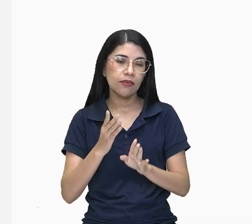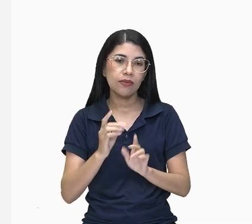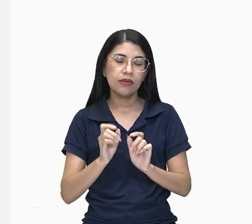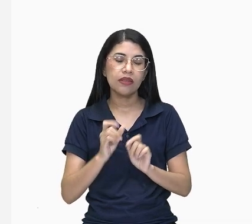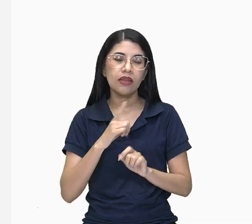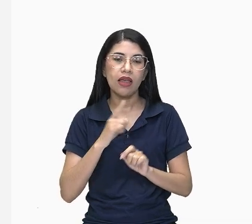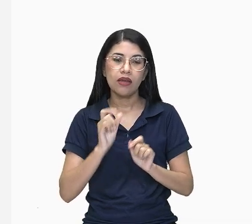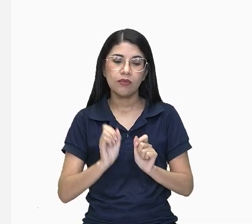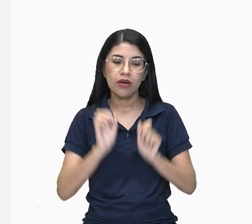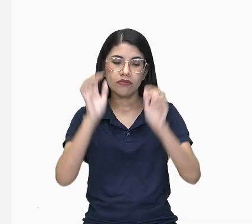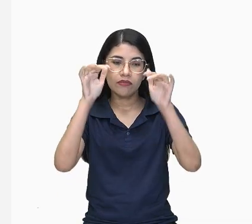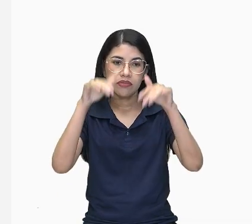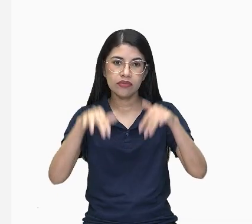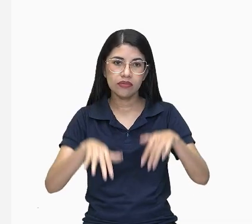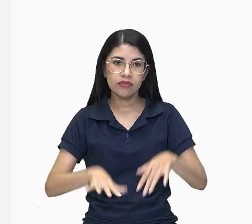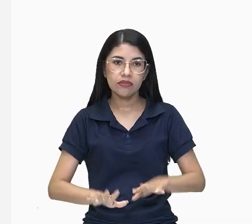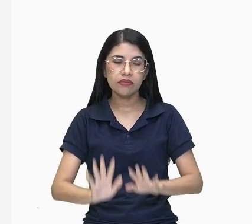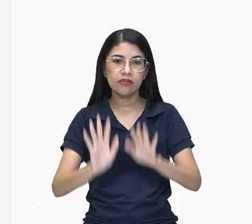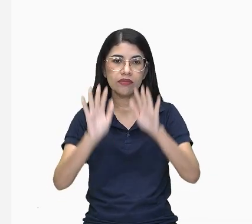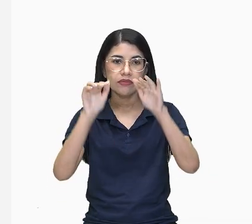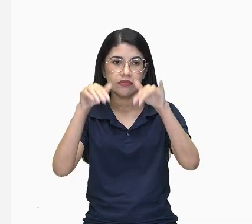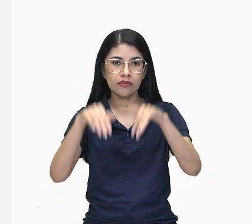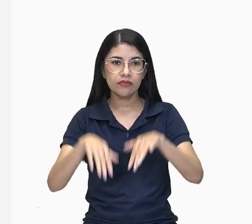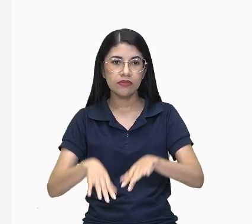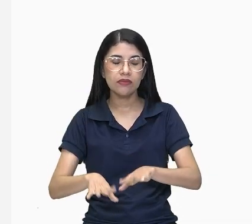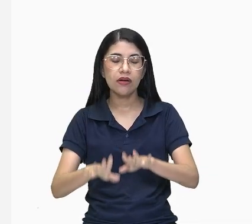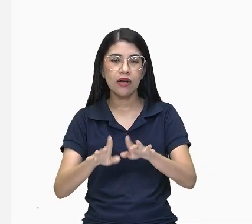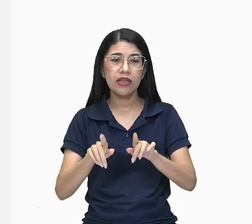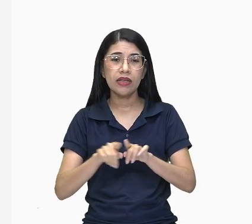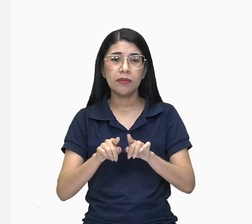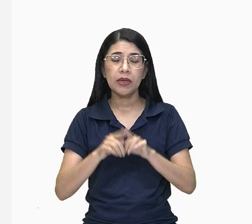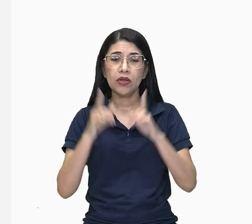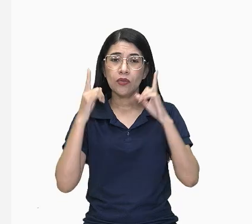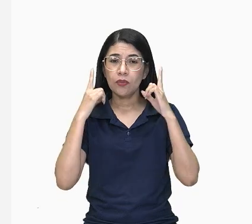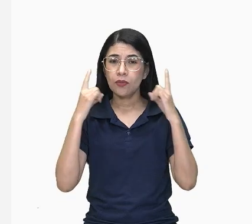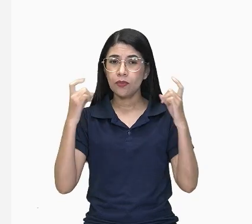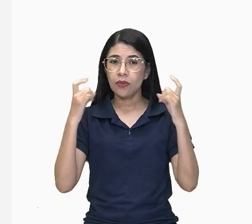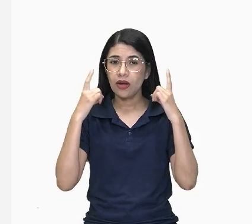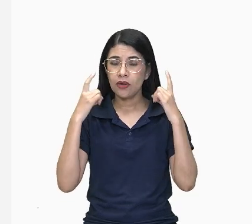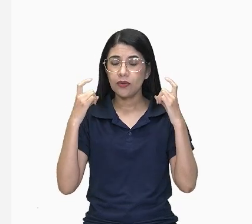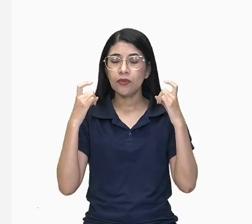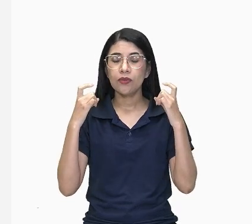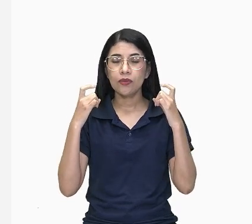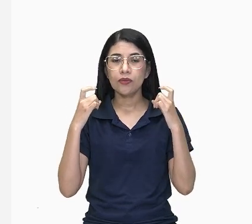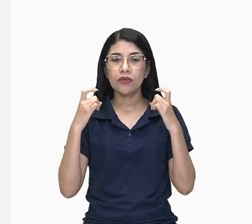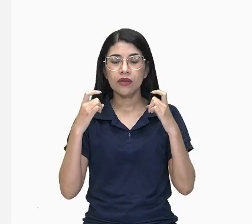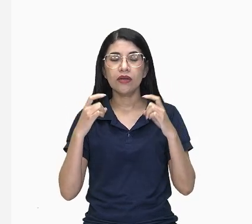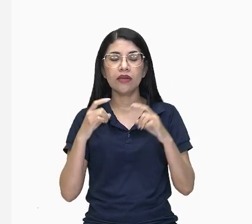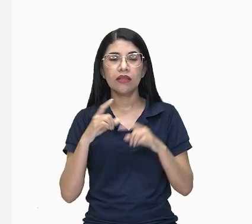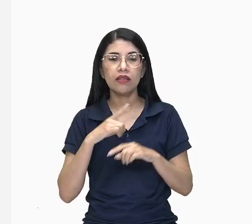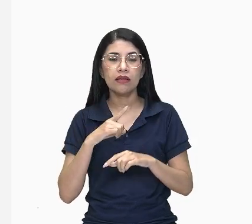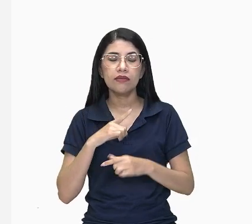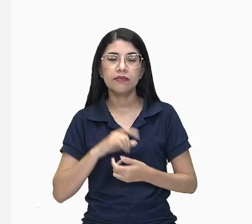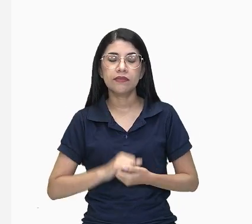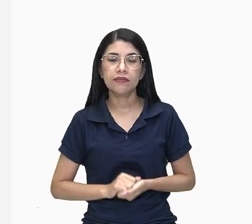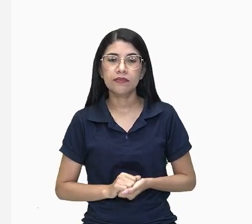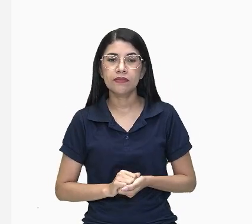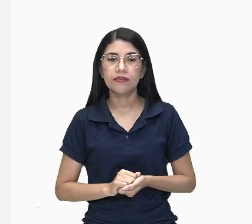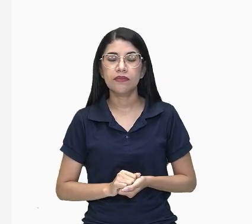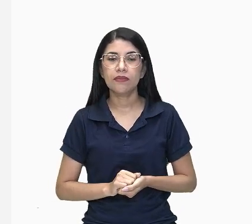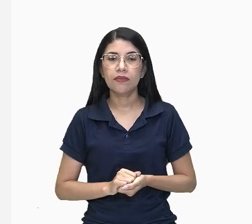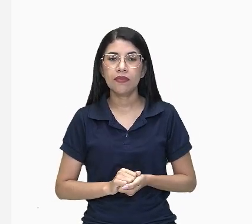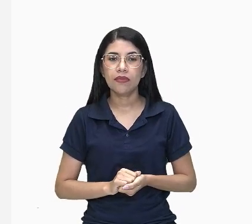ondas gigantescas e provocar um grande estrondo, um grande barulho. Então, nós temos